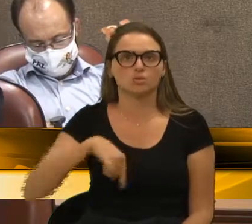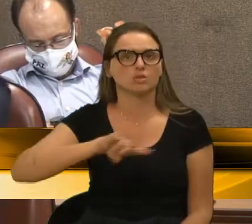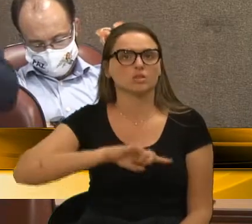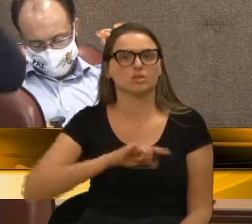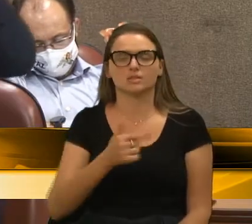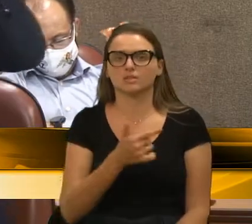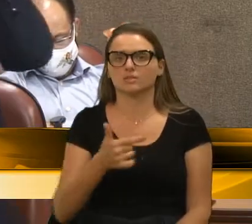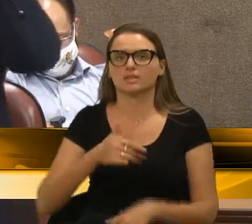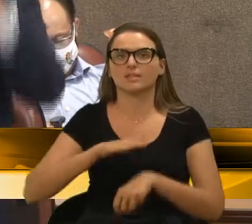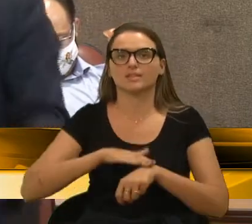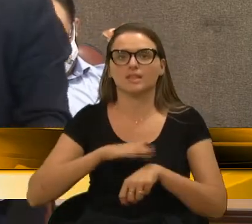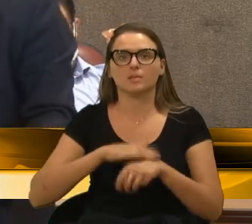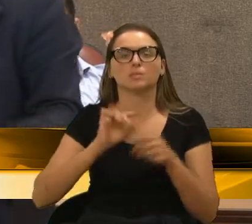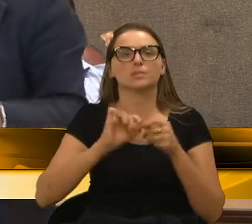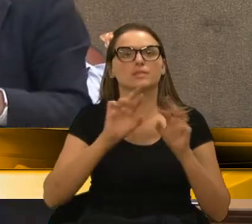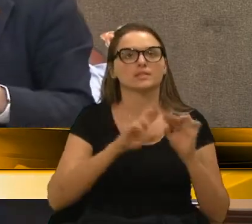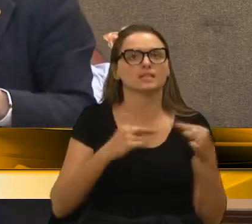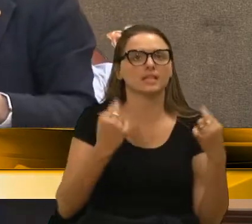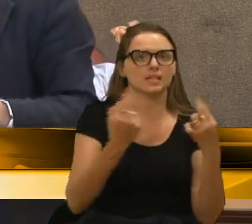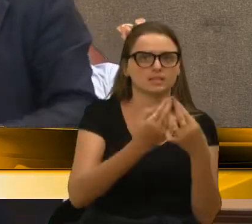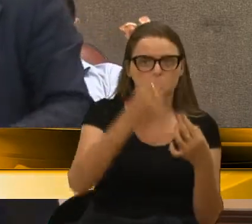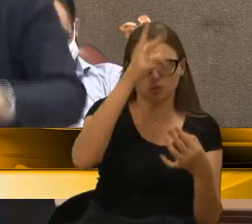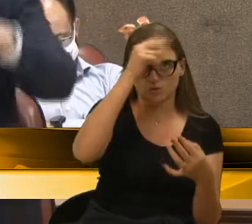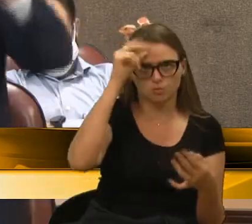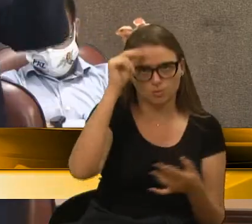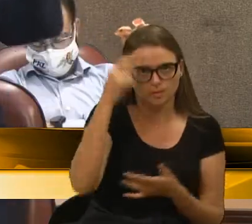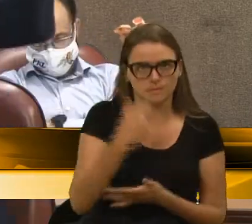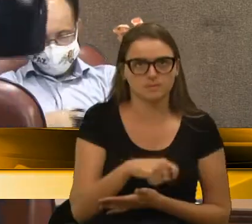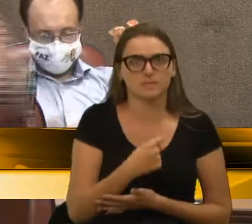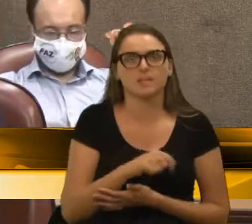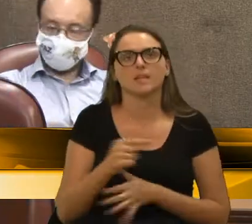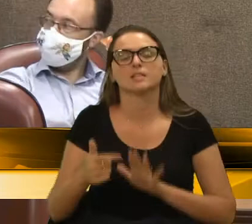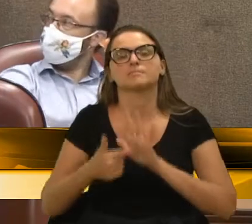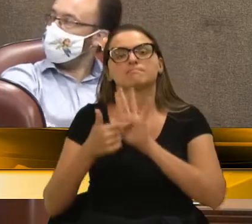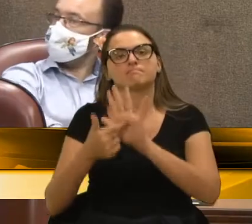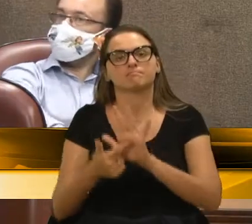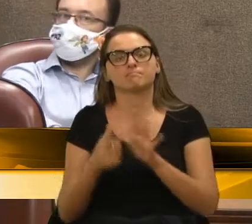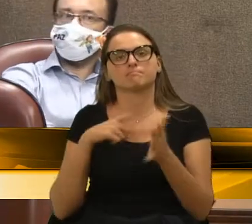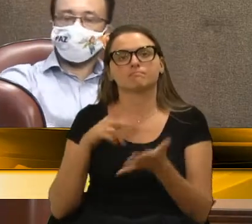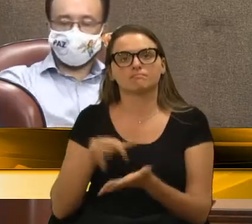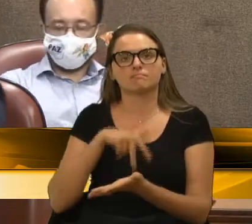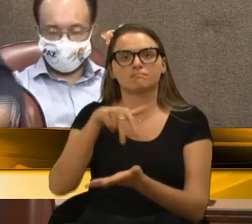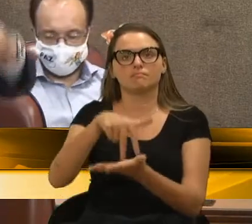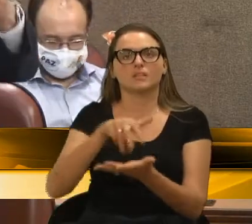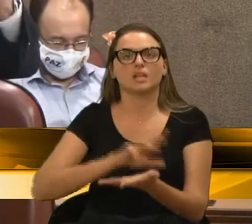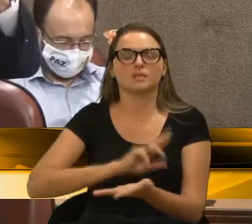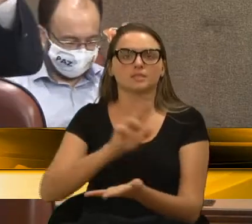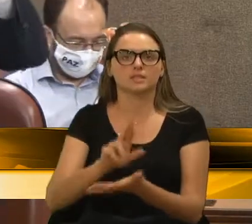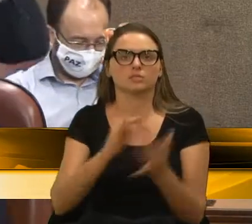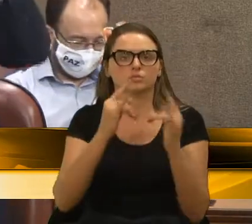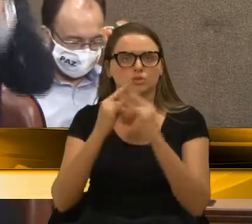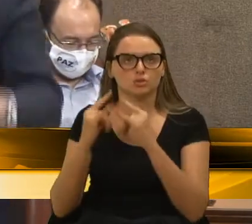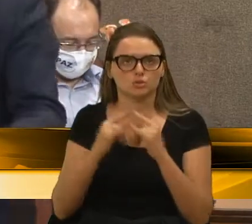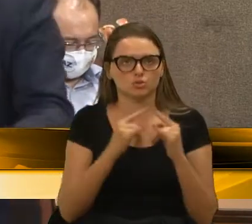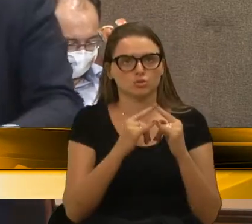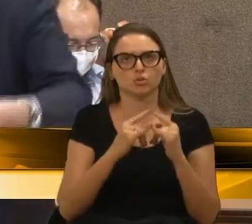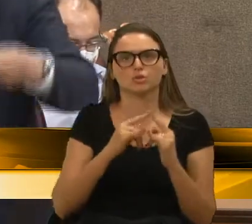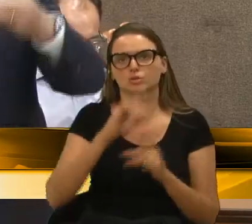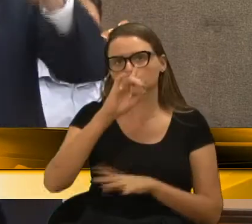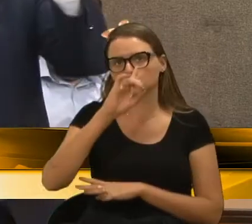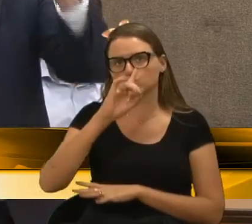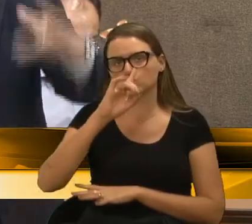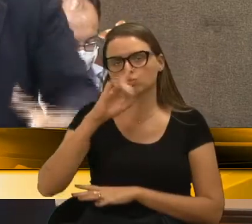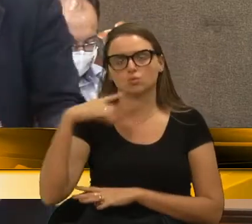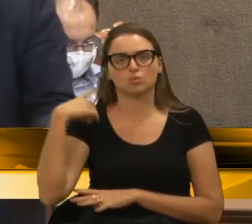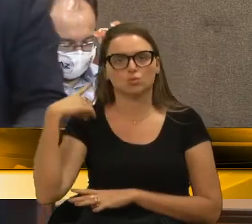para fazer as audiências públicas necessárias, para trazer aqui as entidades representativas do direito brasileiro,